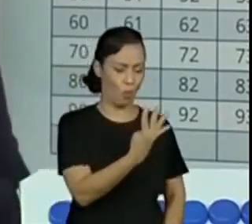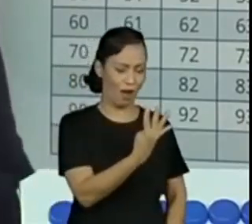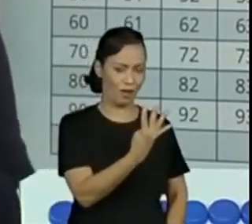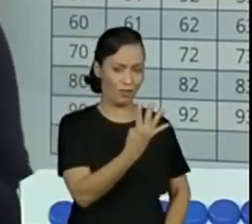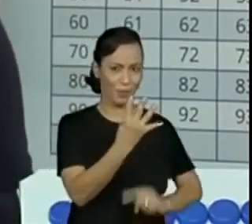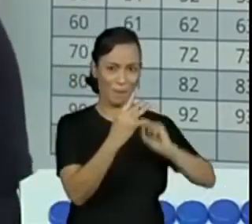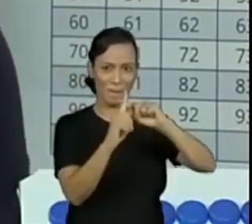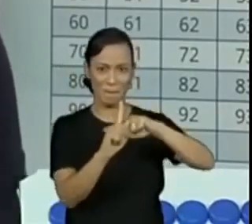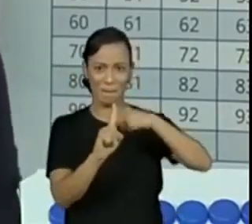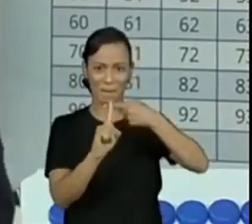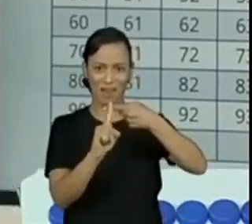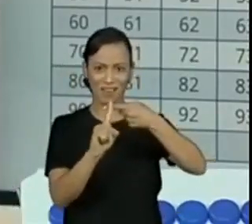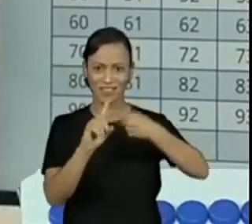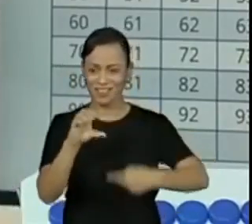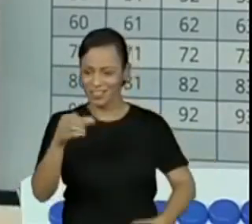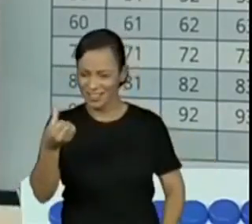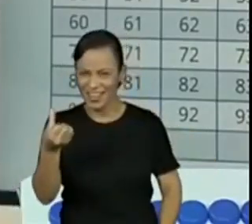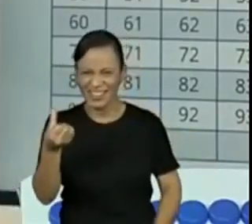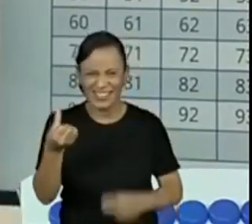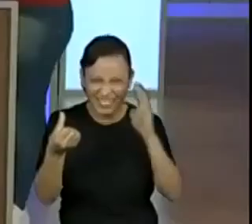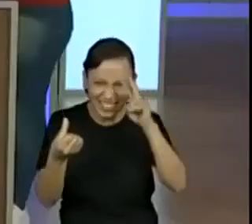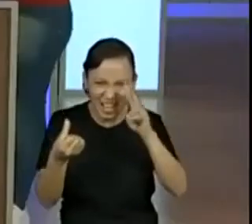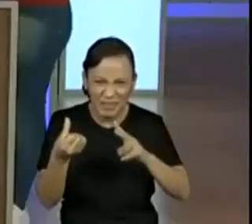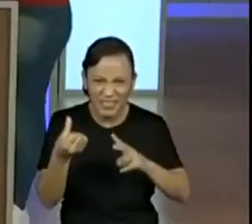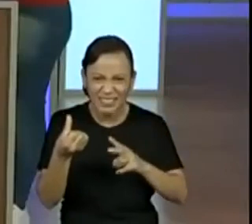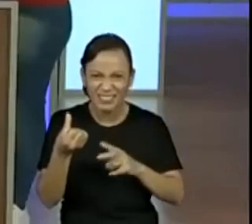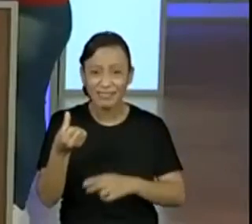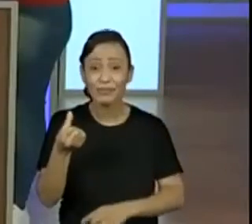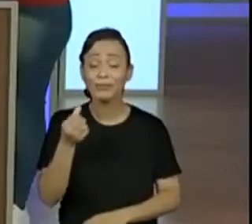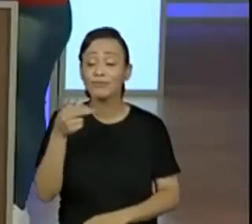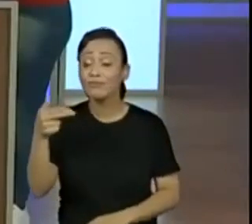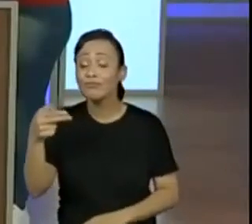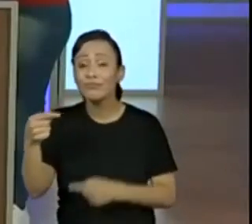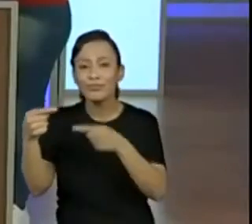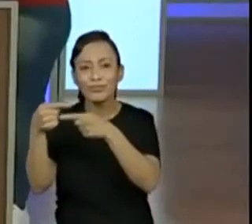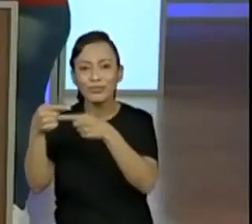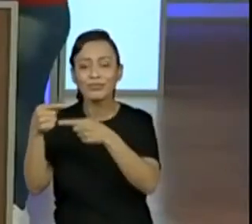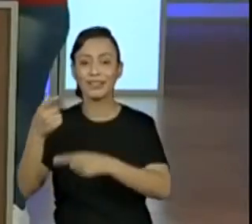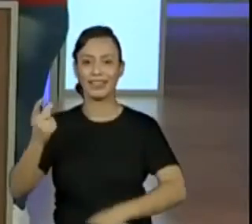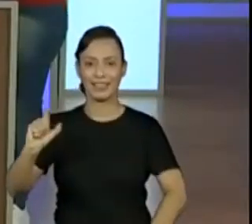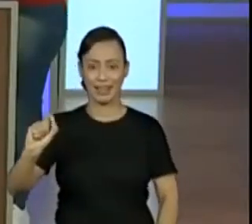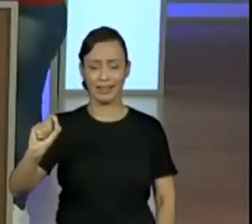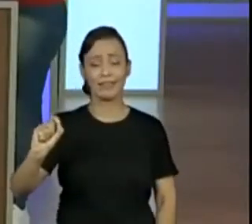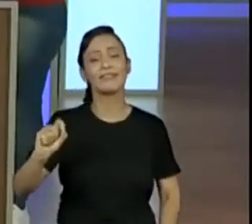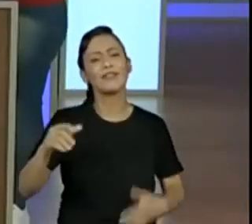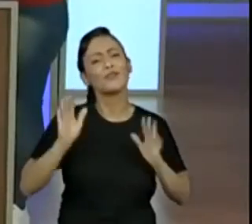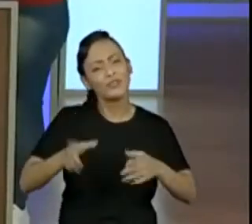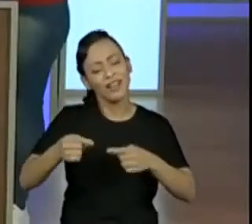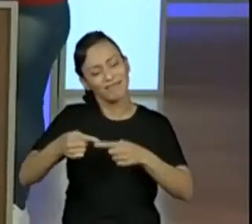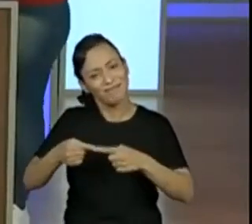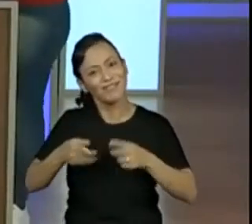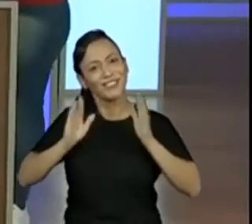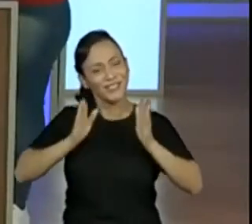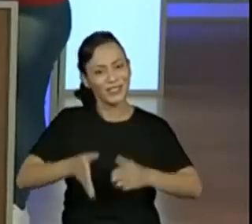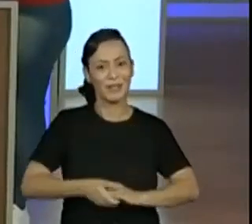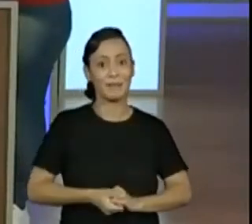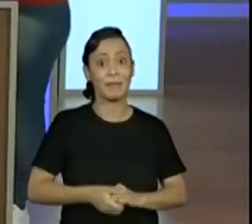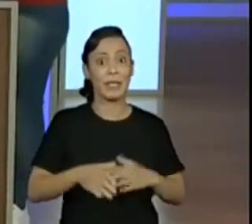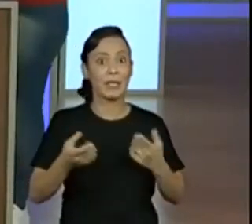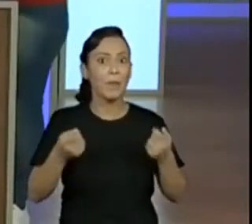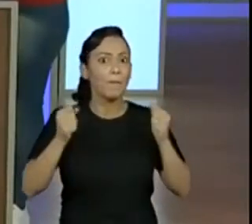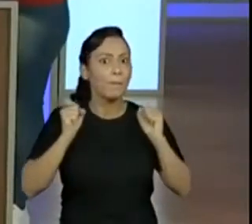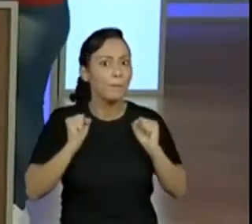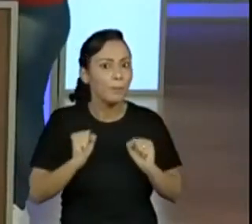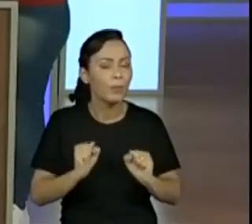Lembra disso? A gente fez bastante essa semana. Então, pensando nisso, a gente tem que começar a pensar em algumas estratégias para usar ali na